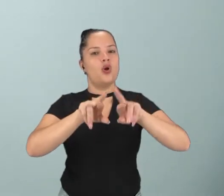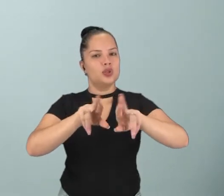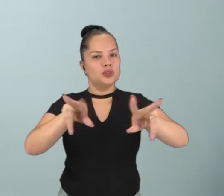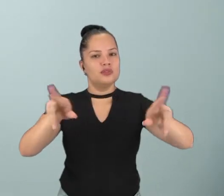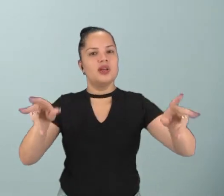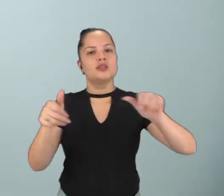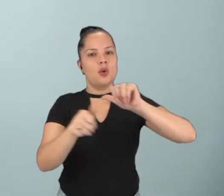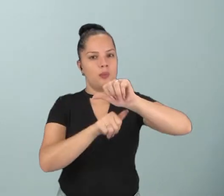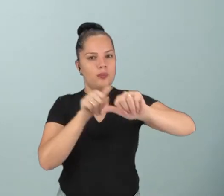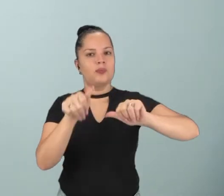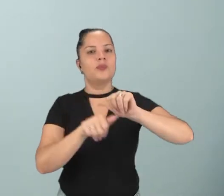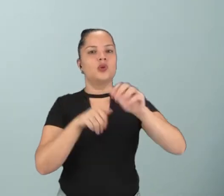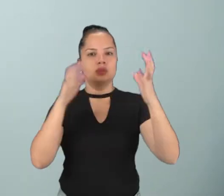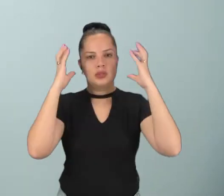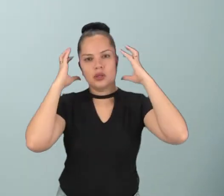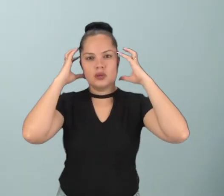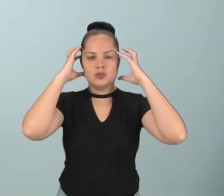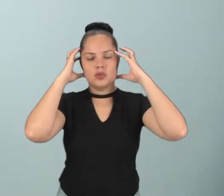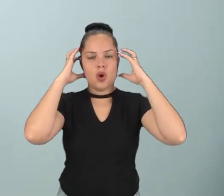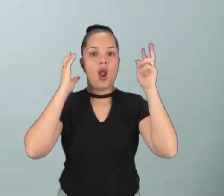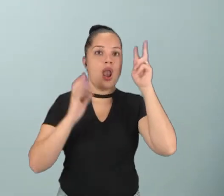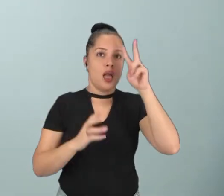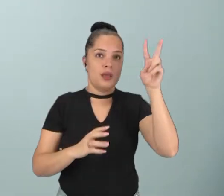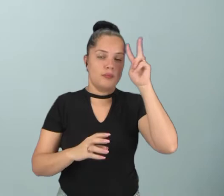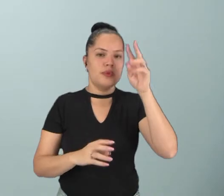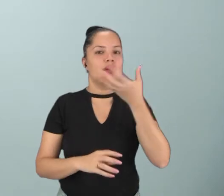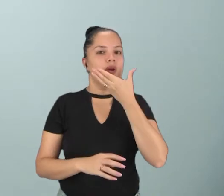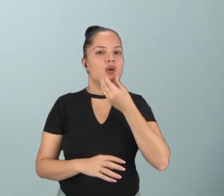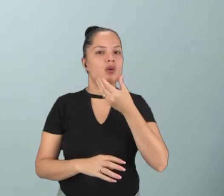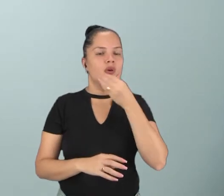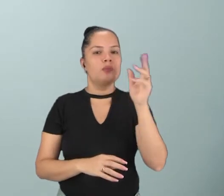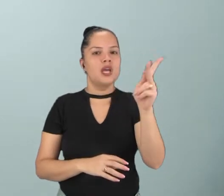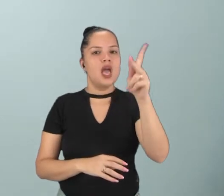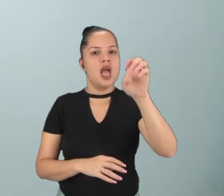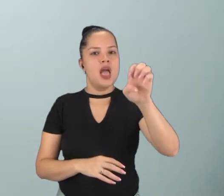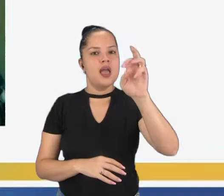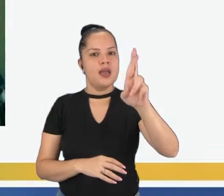som. E eu quero lembrar para vocês, gente, de Hermeto Pascoal, que nós